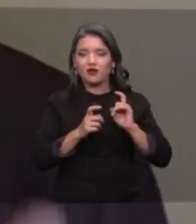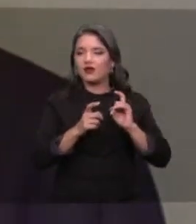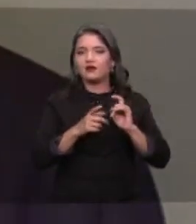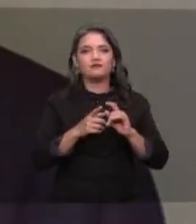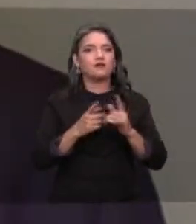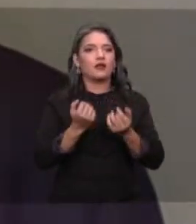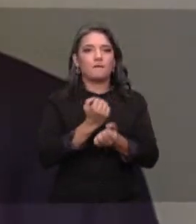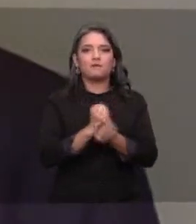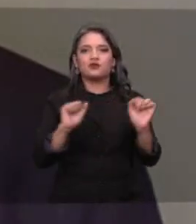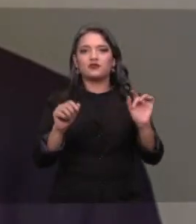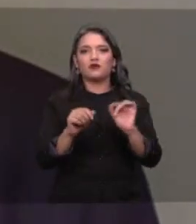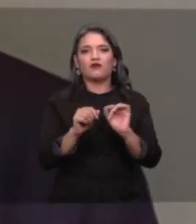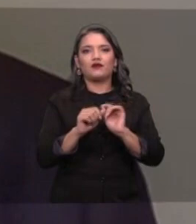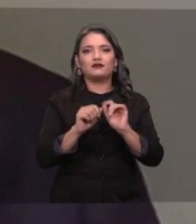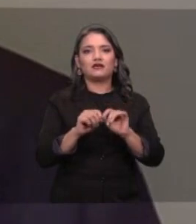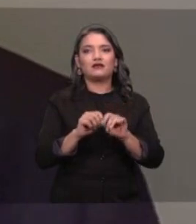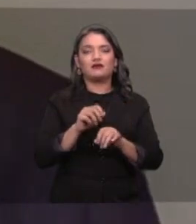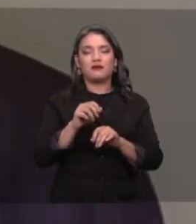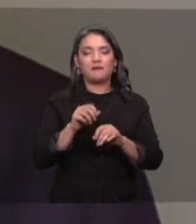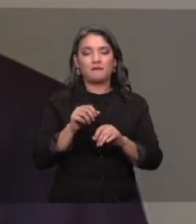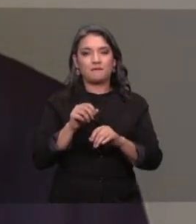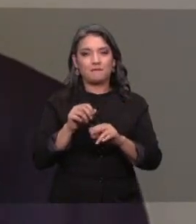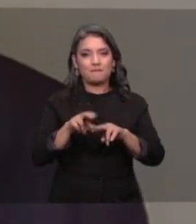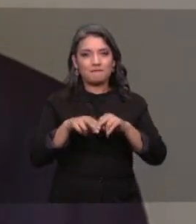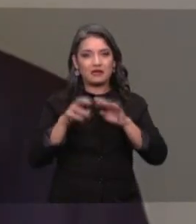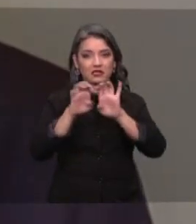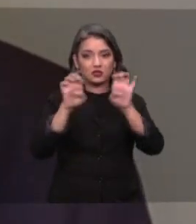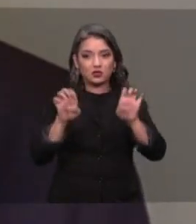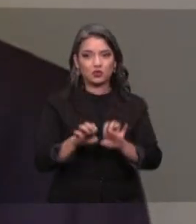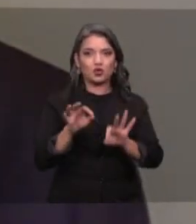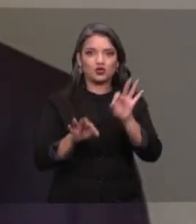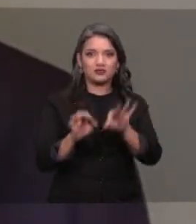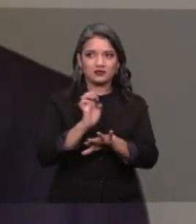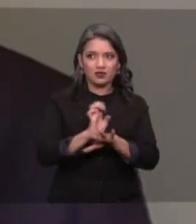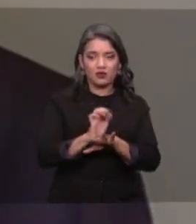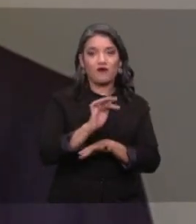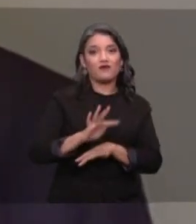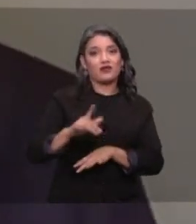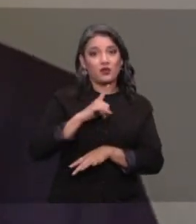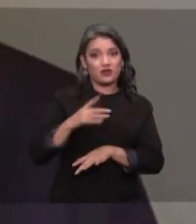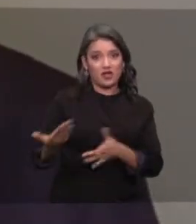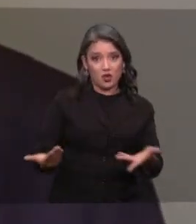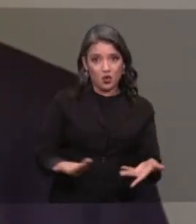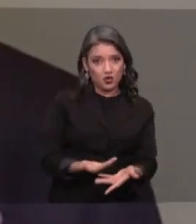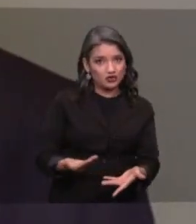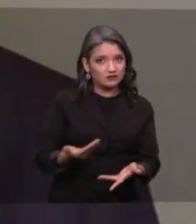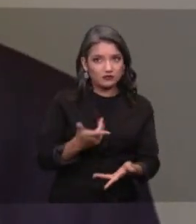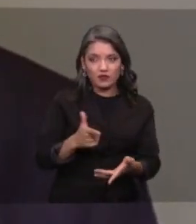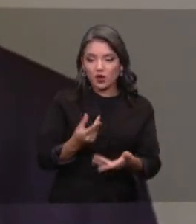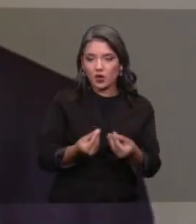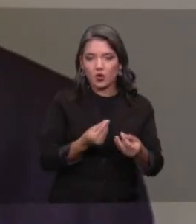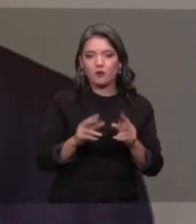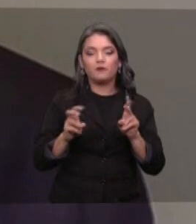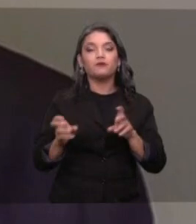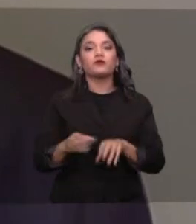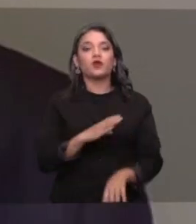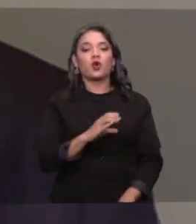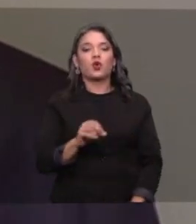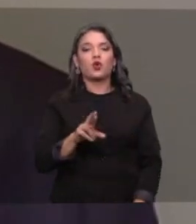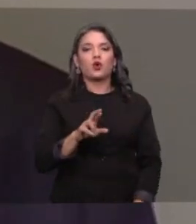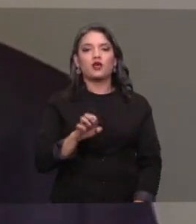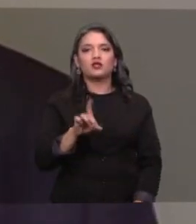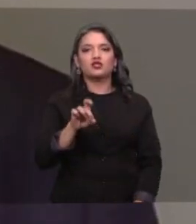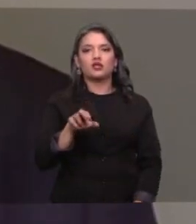atual estrutura das justiças estadual e federal. O levantamento efetuado pela Corregedoria Nacional de